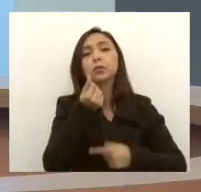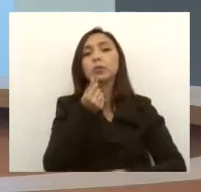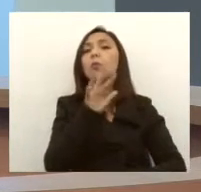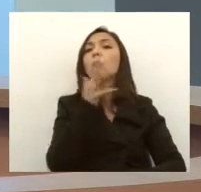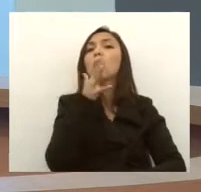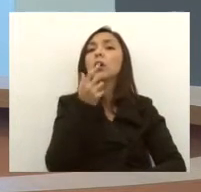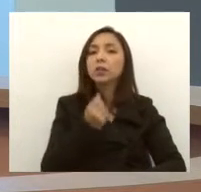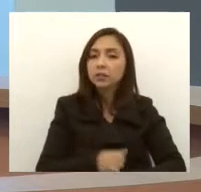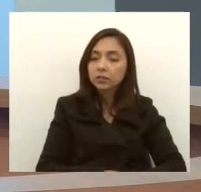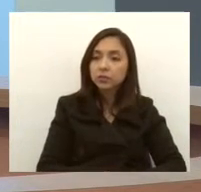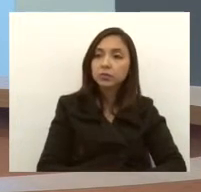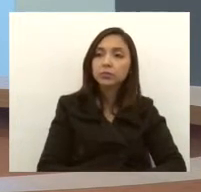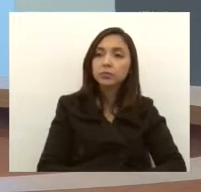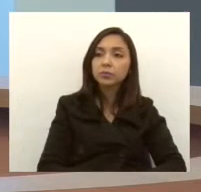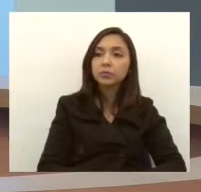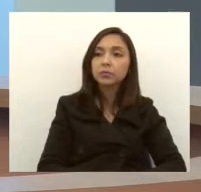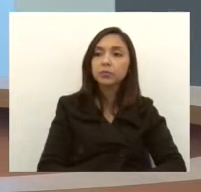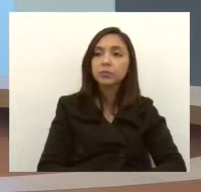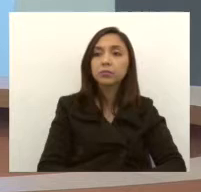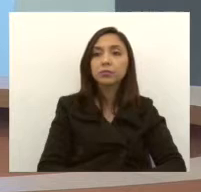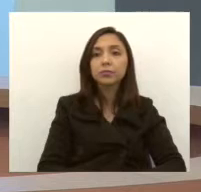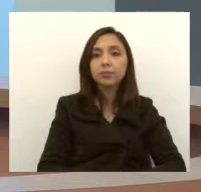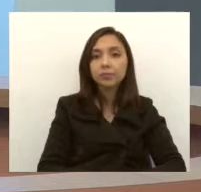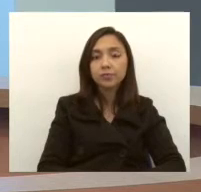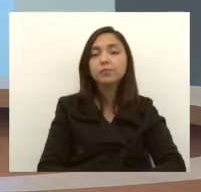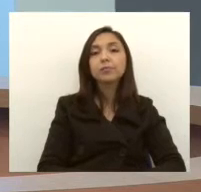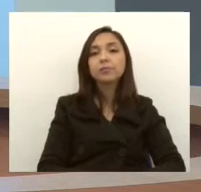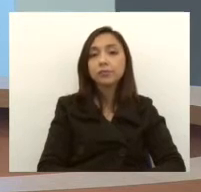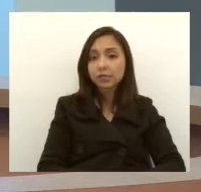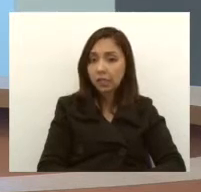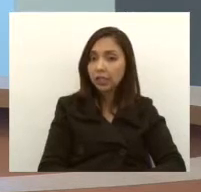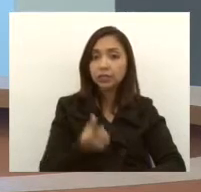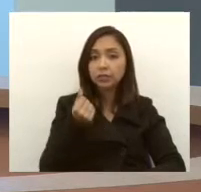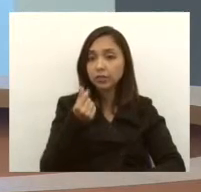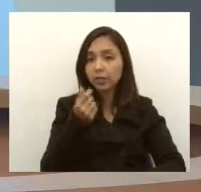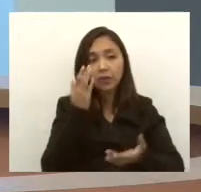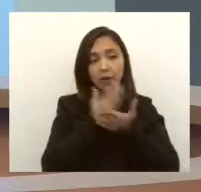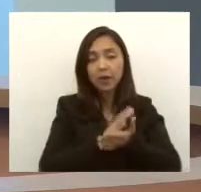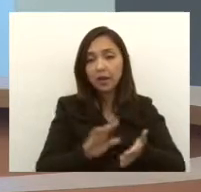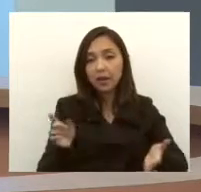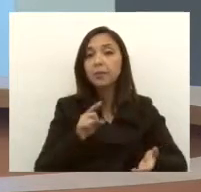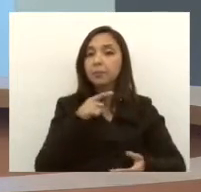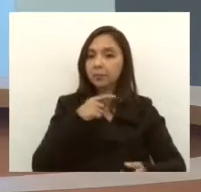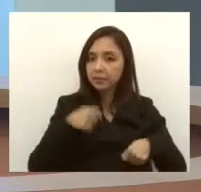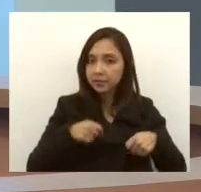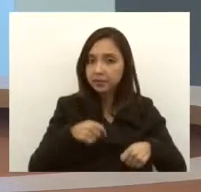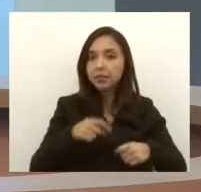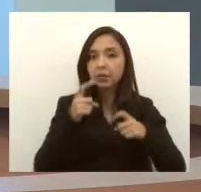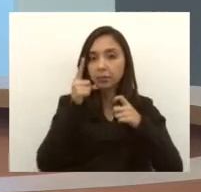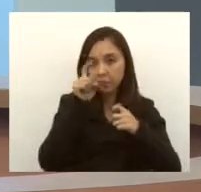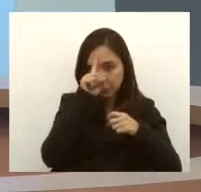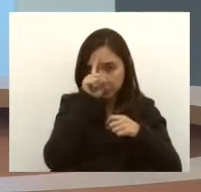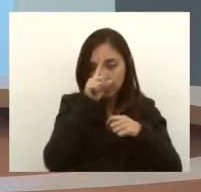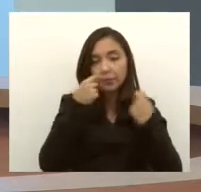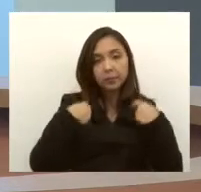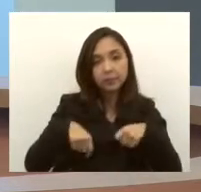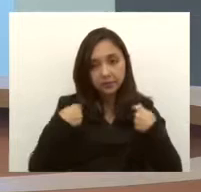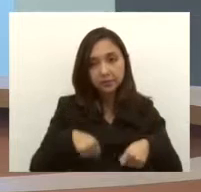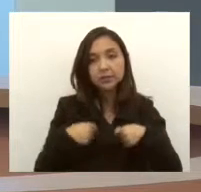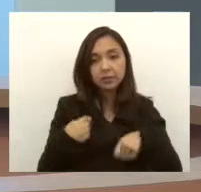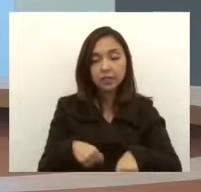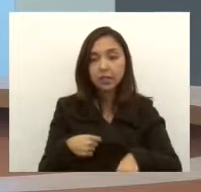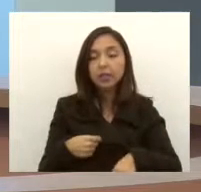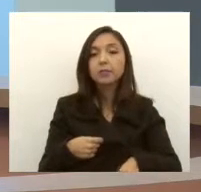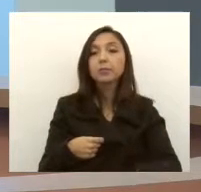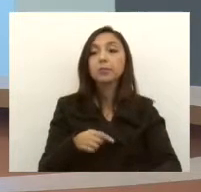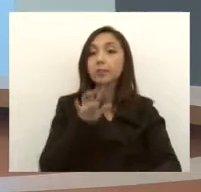vereador Alexandre? É recurso que não acaba mais. Precisamos do hospital? Precisamos. Muito. Mas